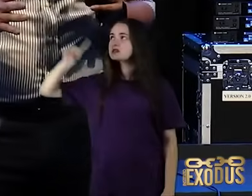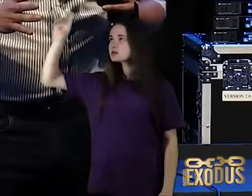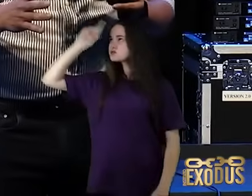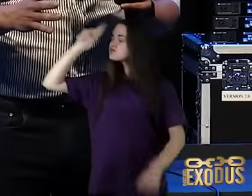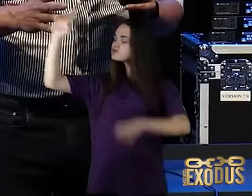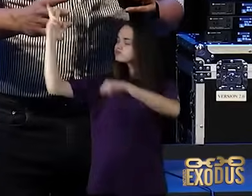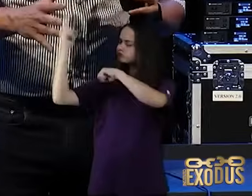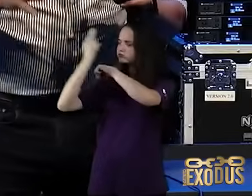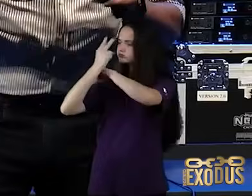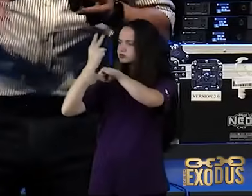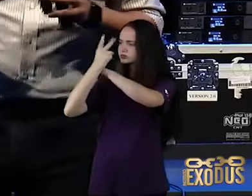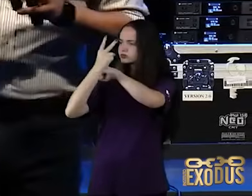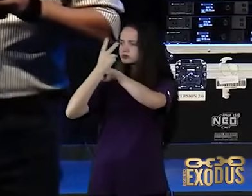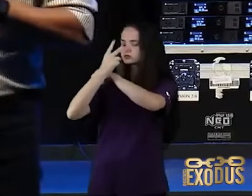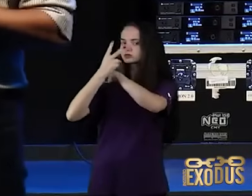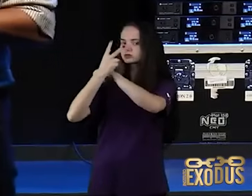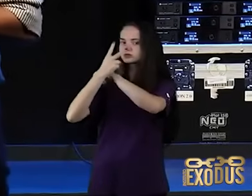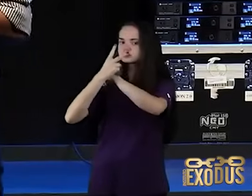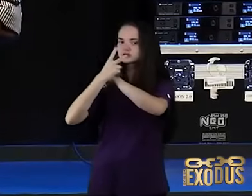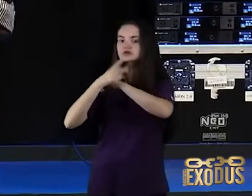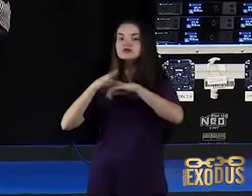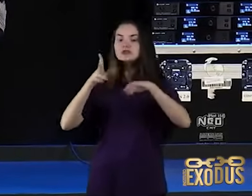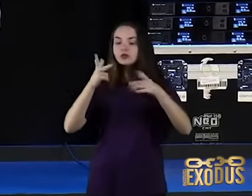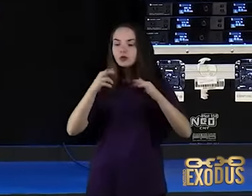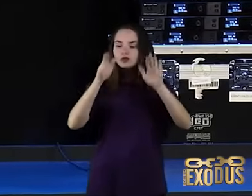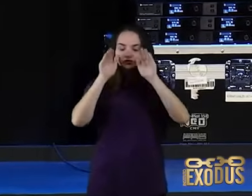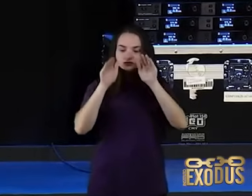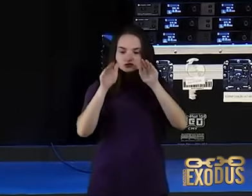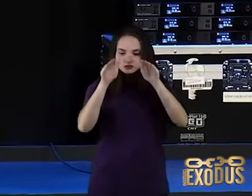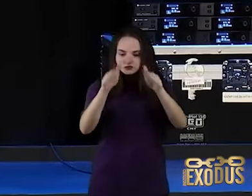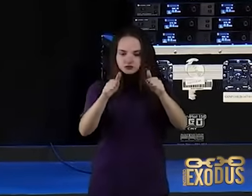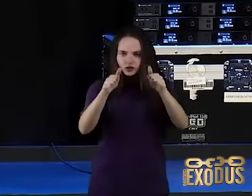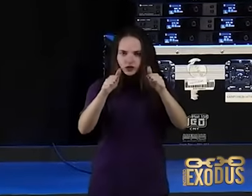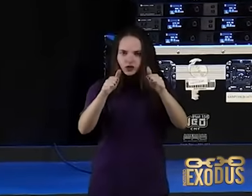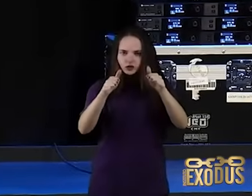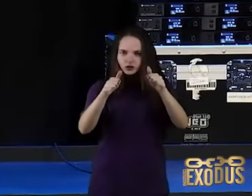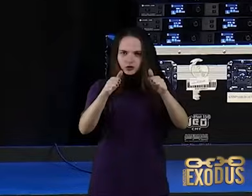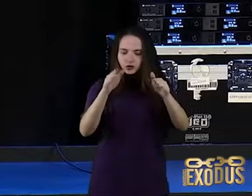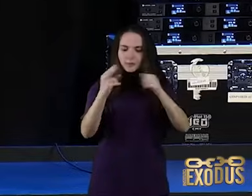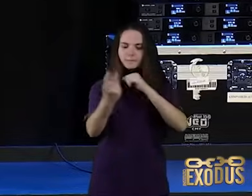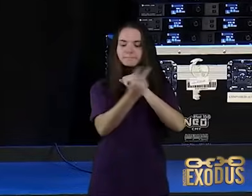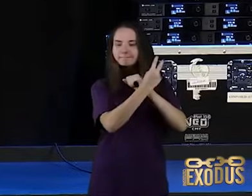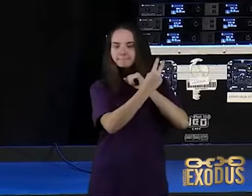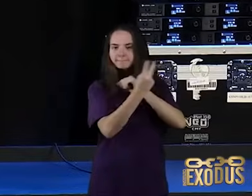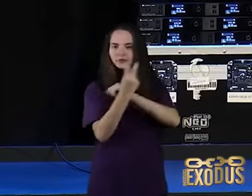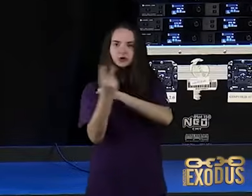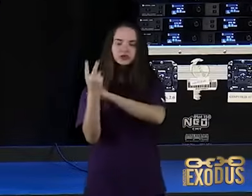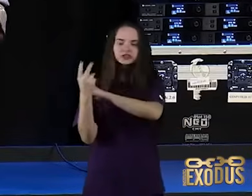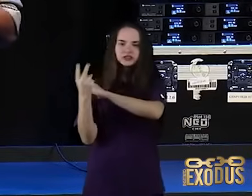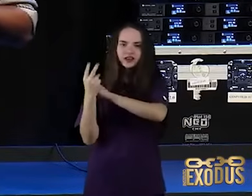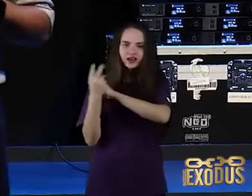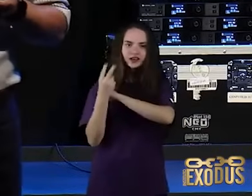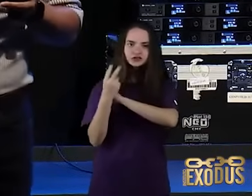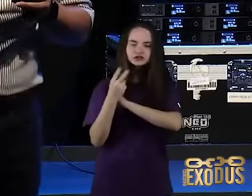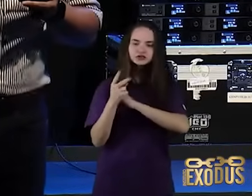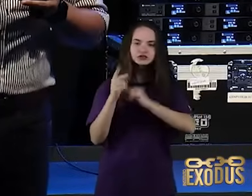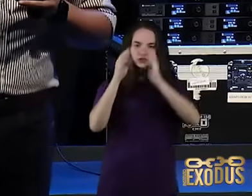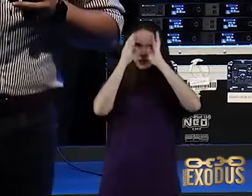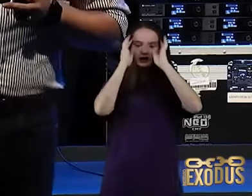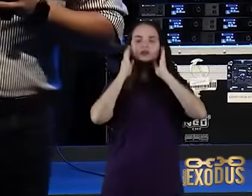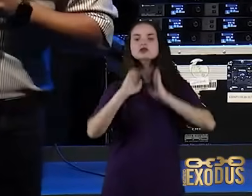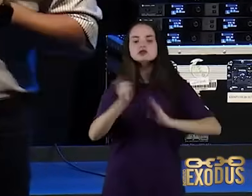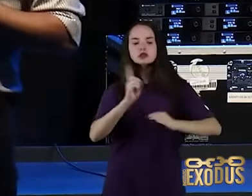protegem gente o foco protege a gente da gente largar a obra que a gente tá fazendo para fazer a obra dos outros da gente largar aquilo que a gente tem que